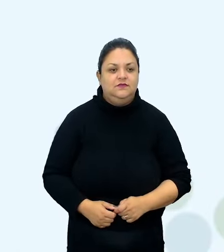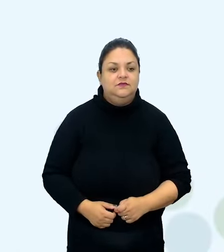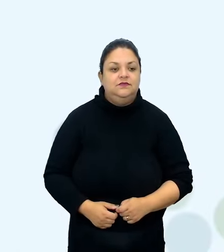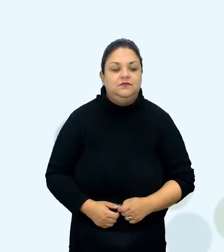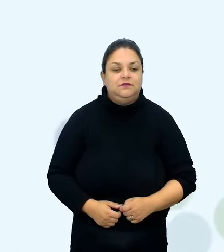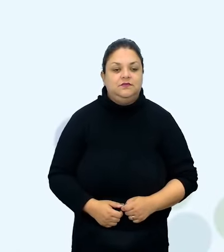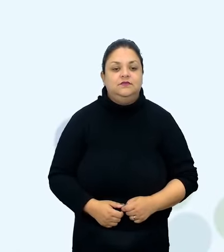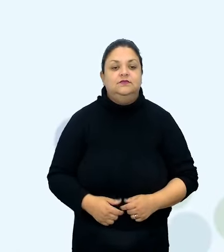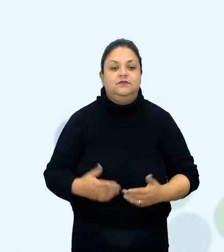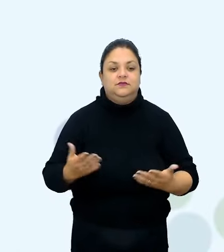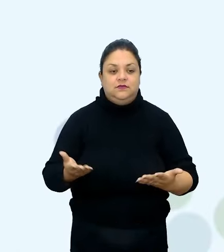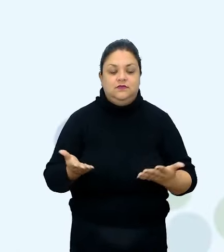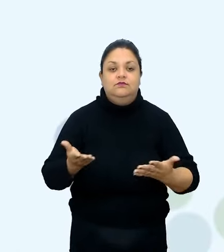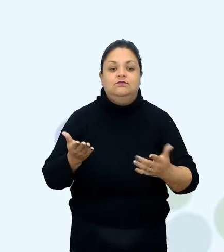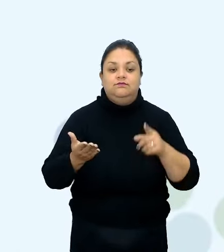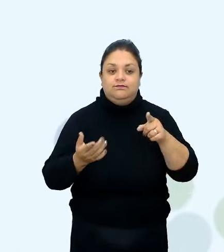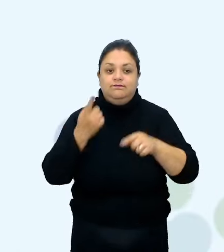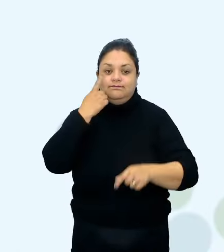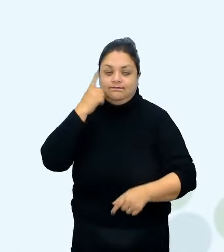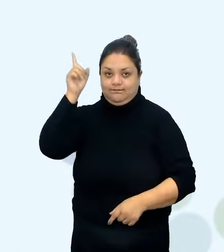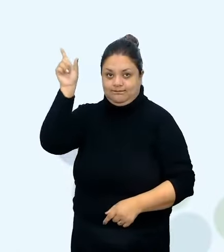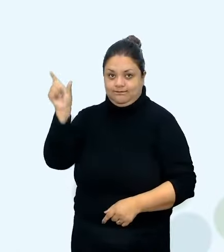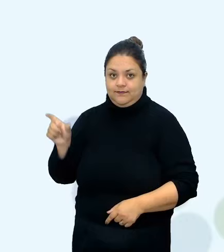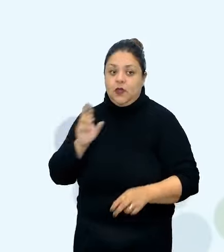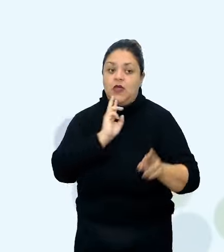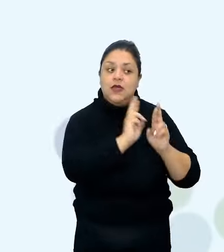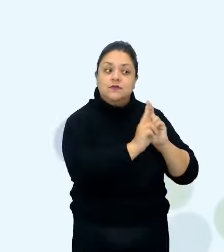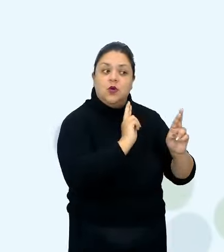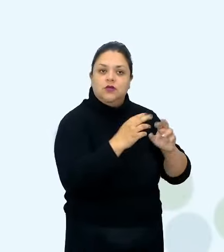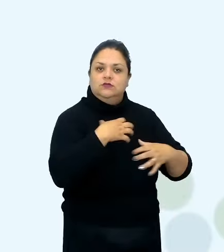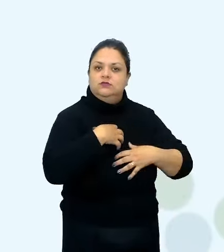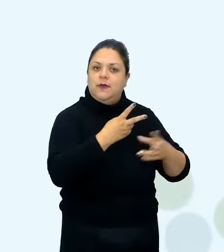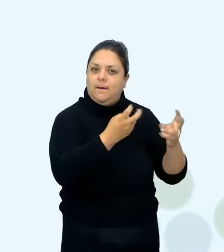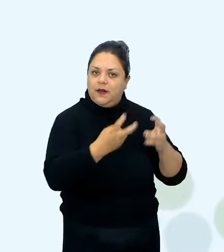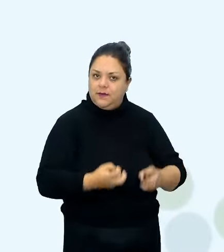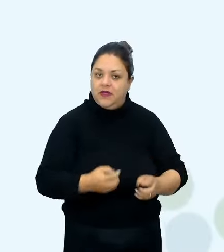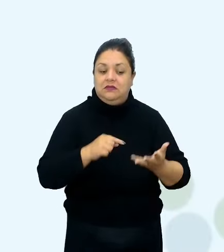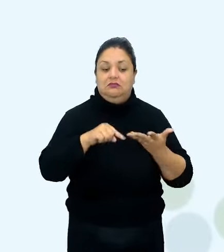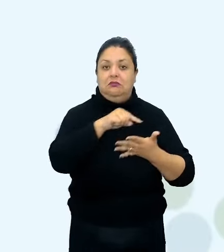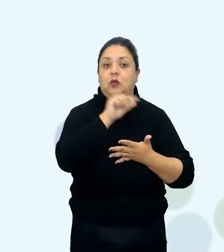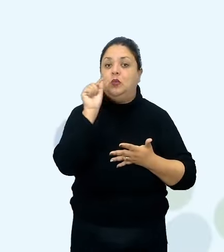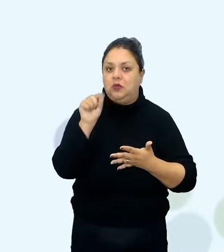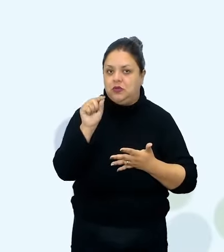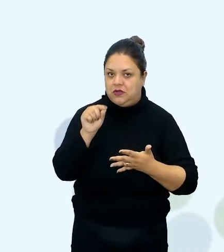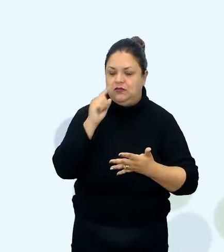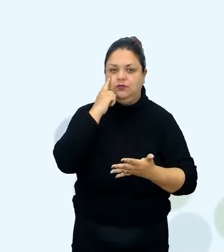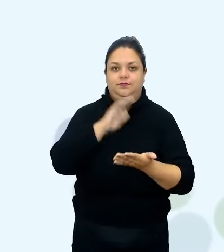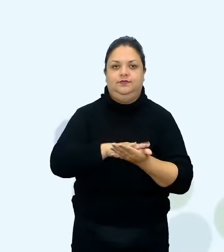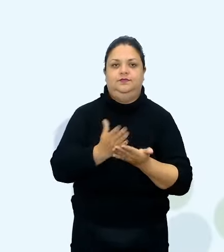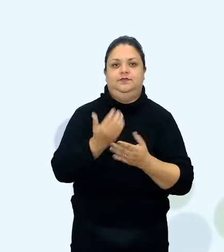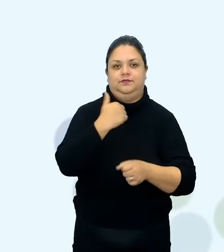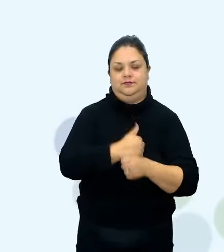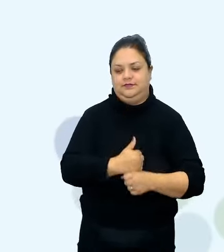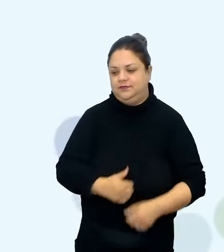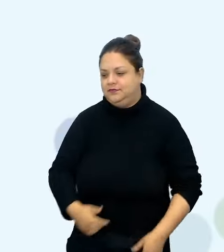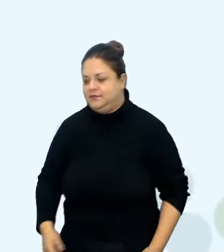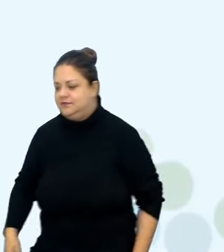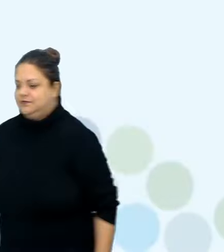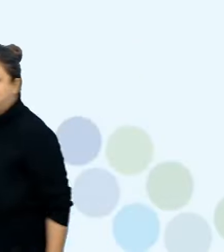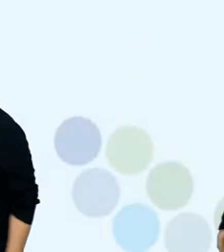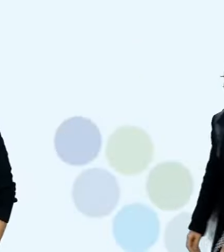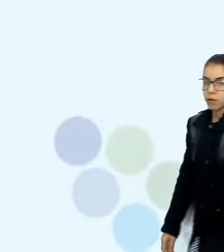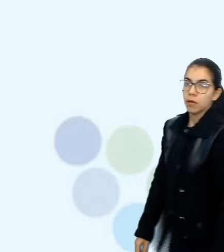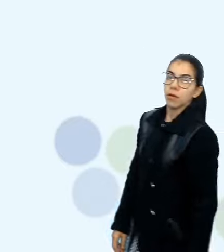as respostas orientadas que a gente espera, né, no caso de cada aluno desse, né, a gente